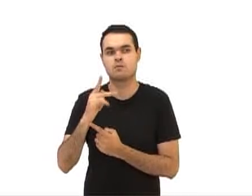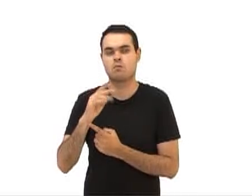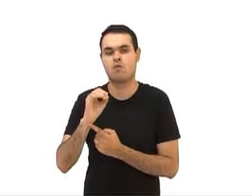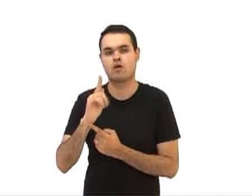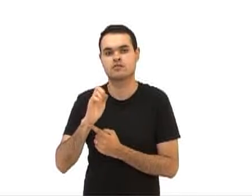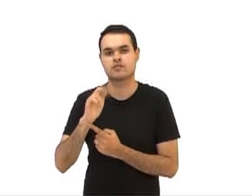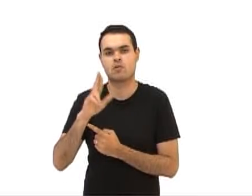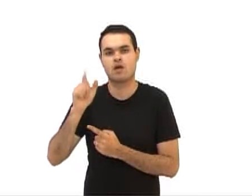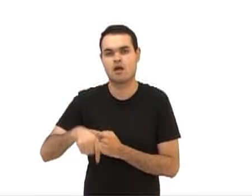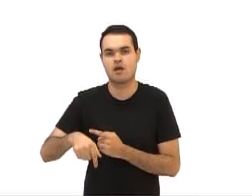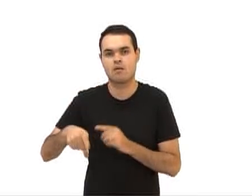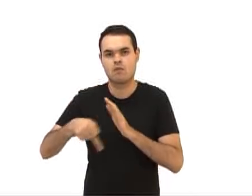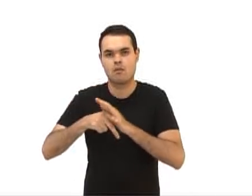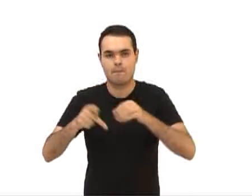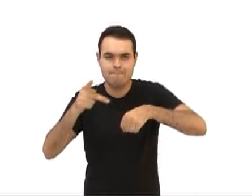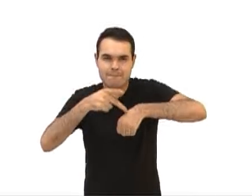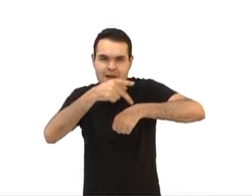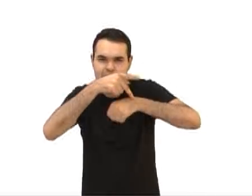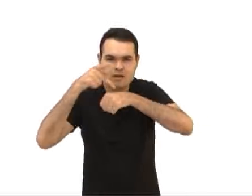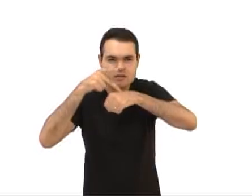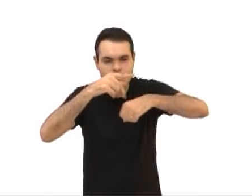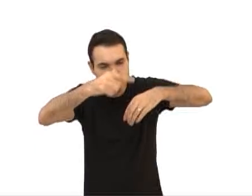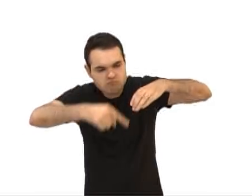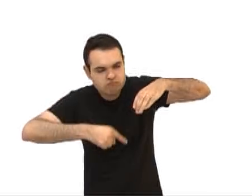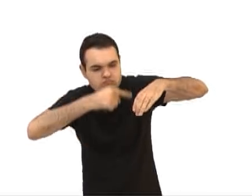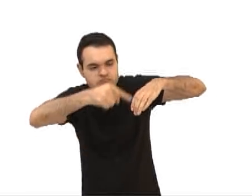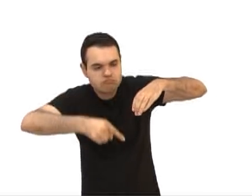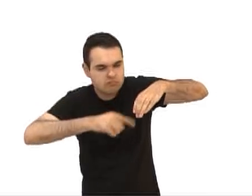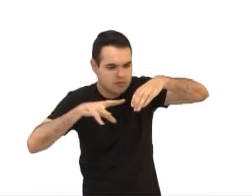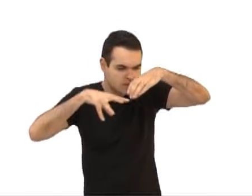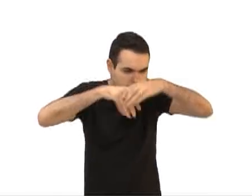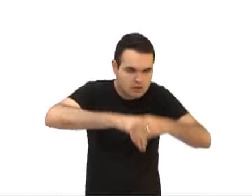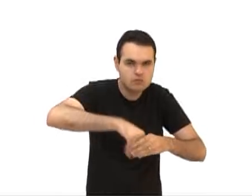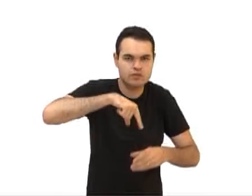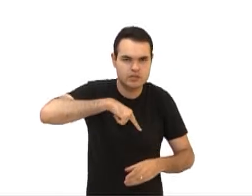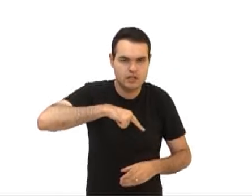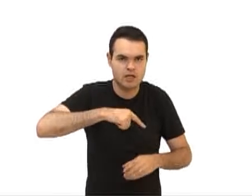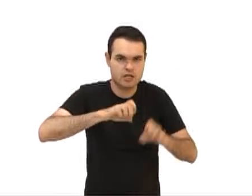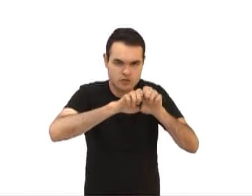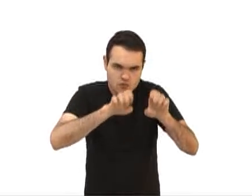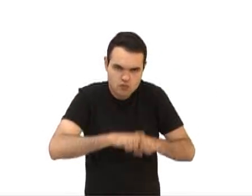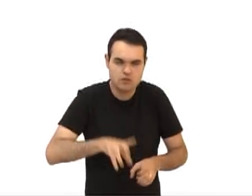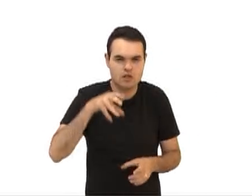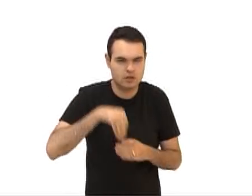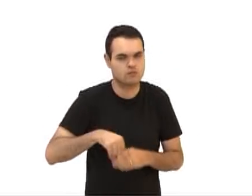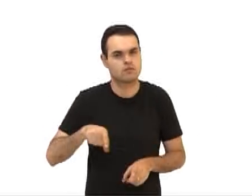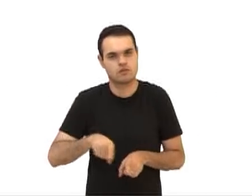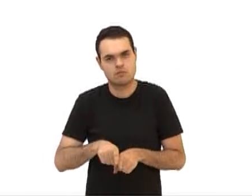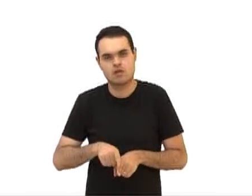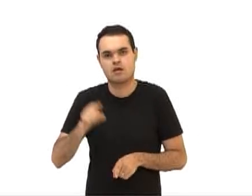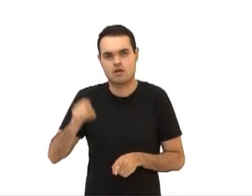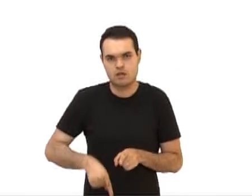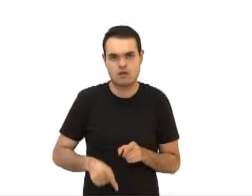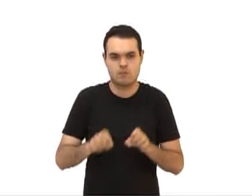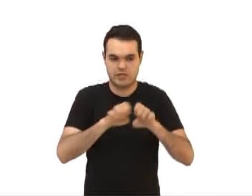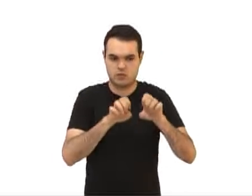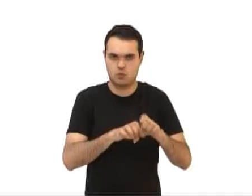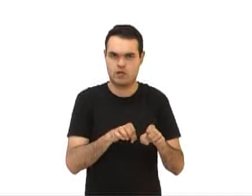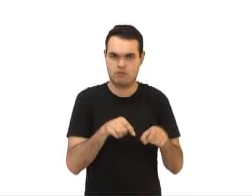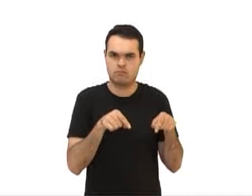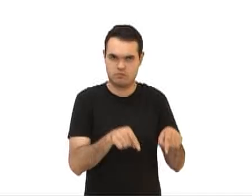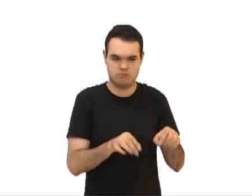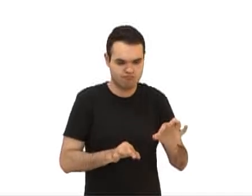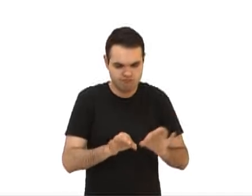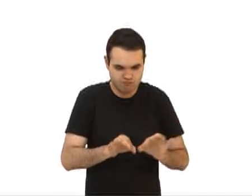buracos nas rochas, tudo, também tinha toda uma estrutura por dentro, que eu não botei para vocês, mas também tinha toda uma estrutura também